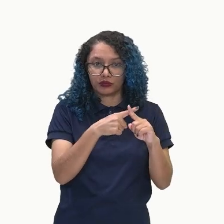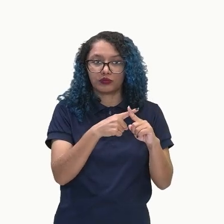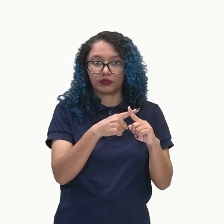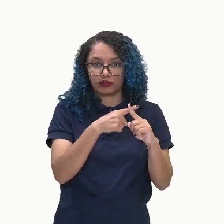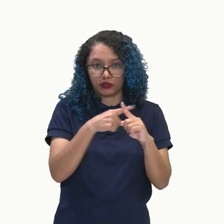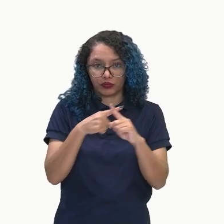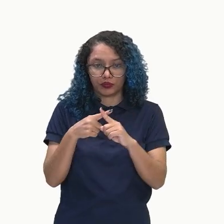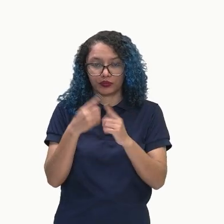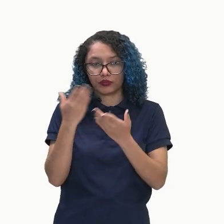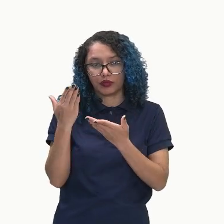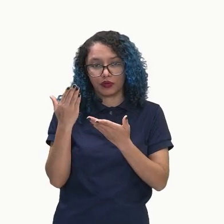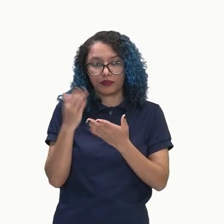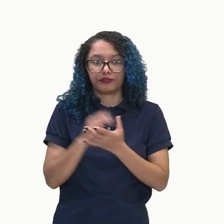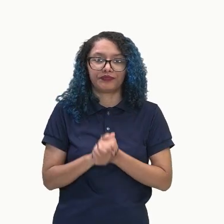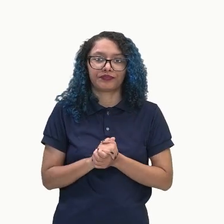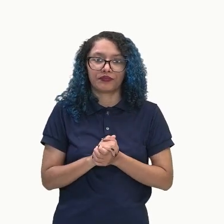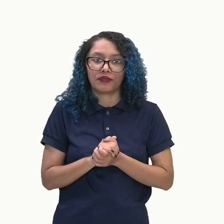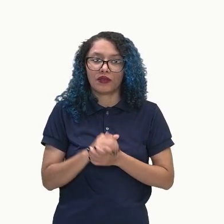decilitro,